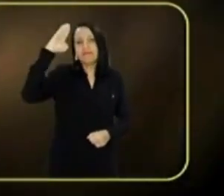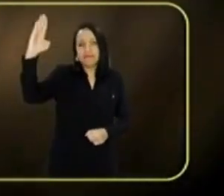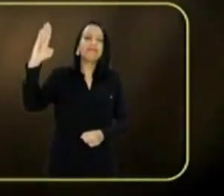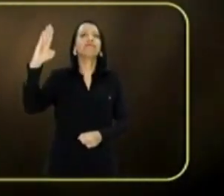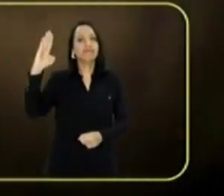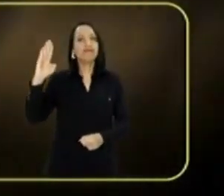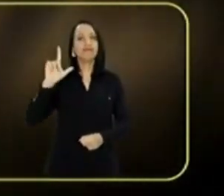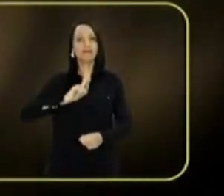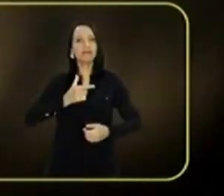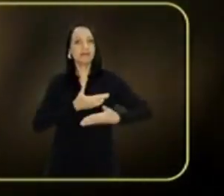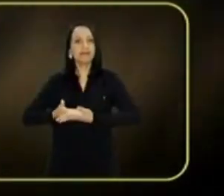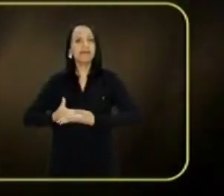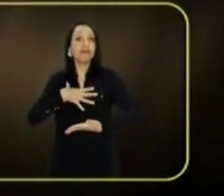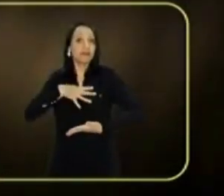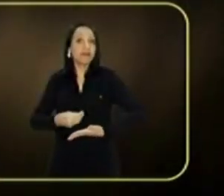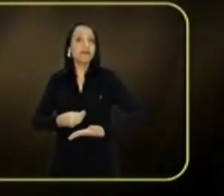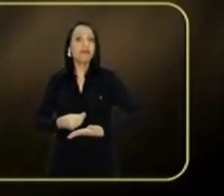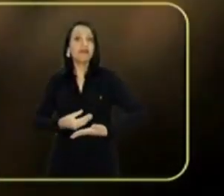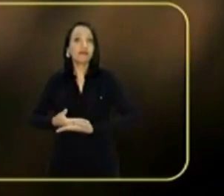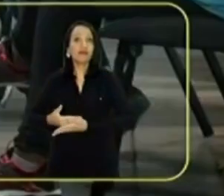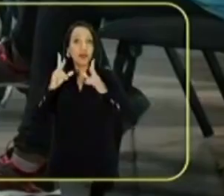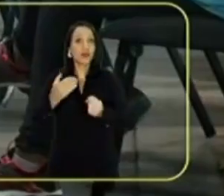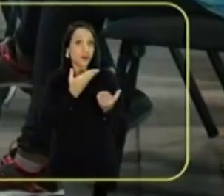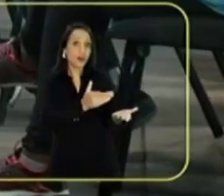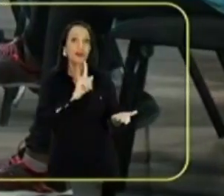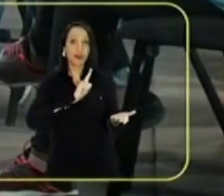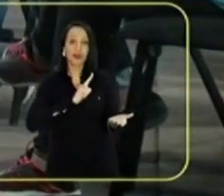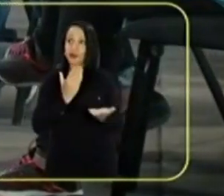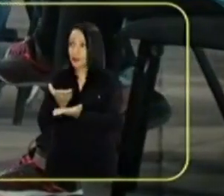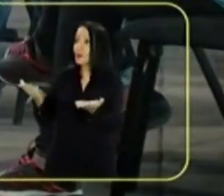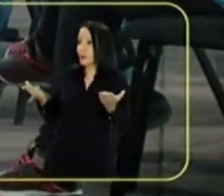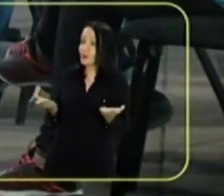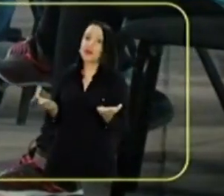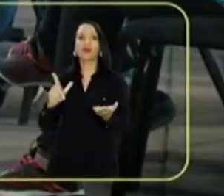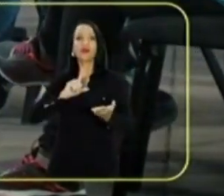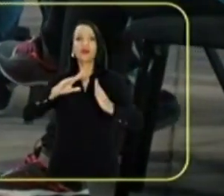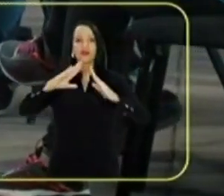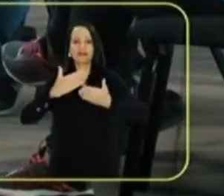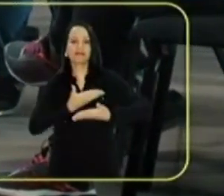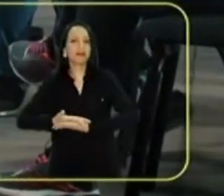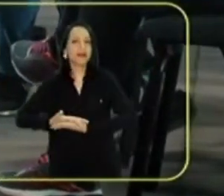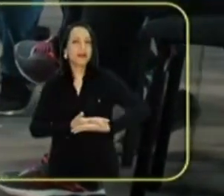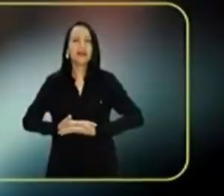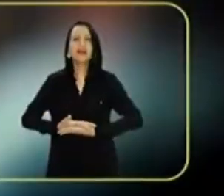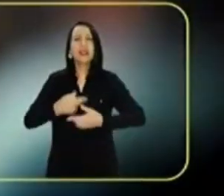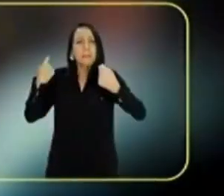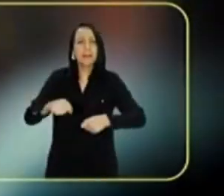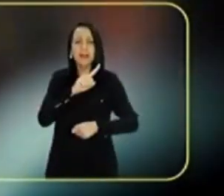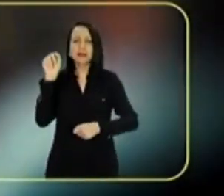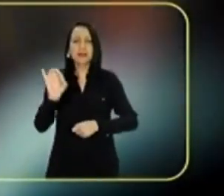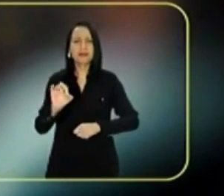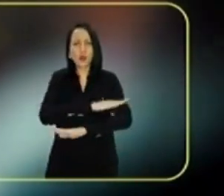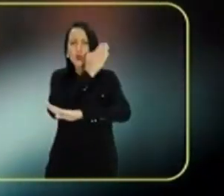importante, principalmente pra quem tem filho pequenininho, como agora você tem, como o seu, que é a creche. A gente precisa